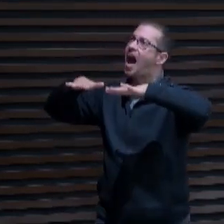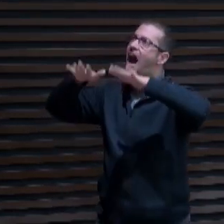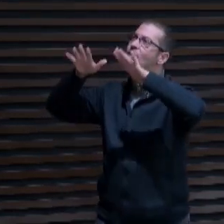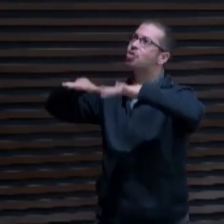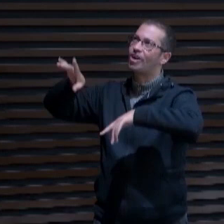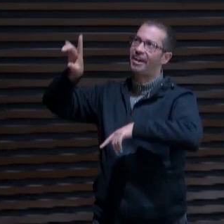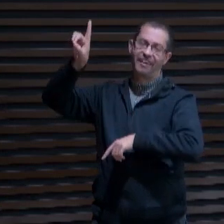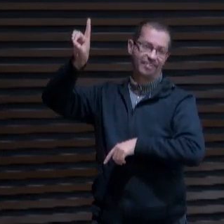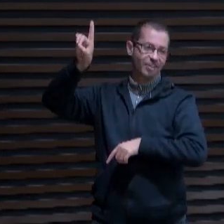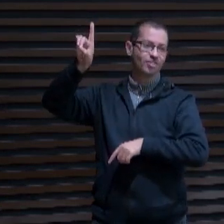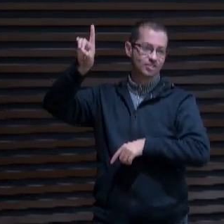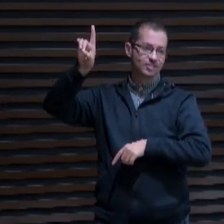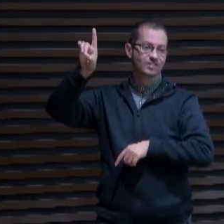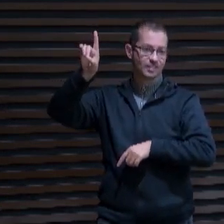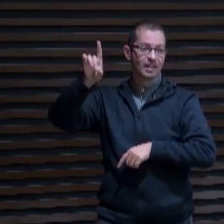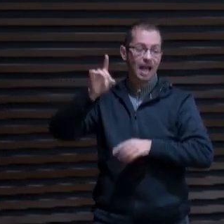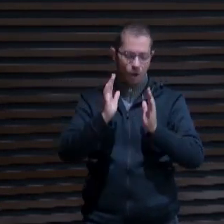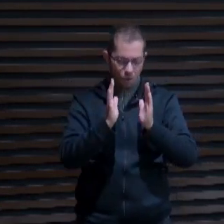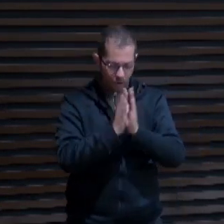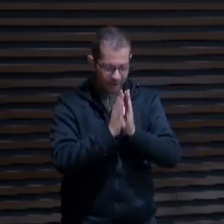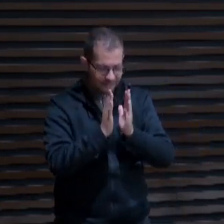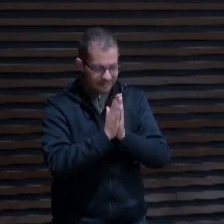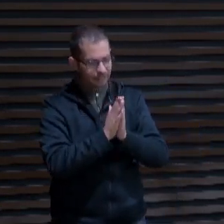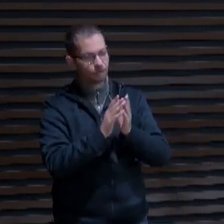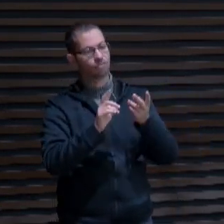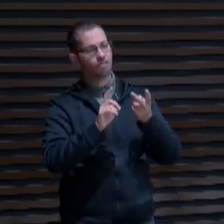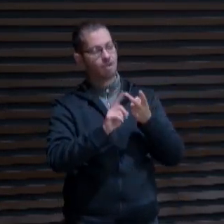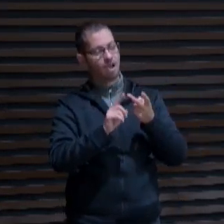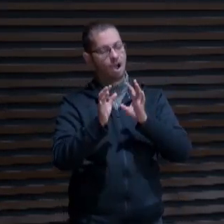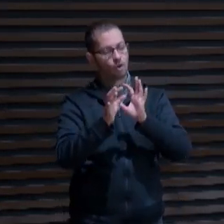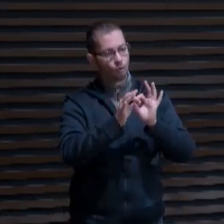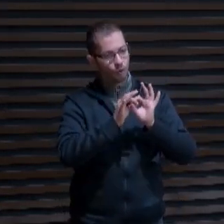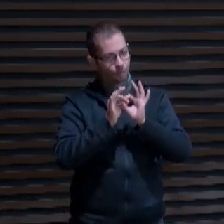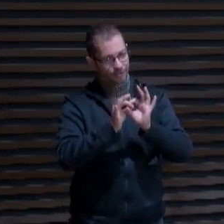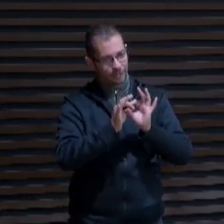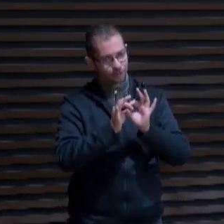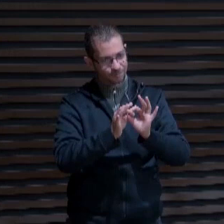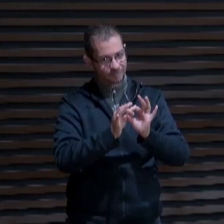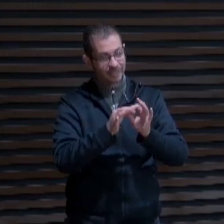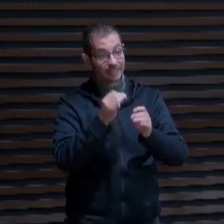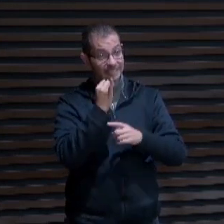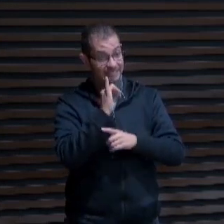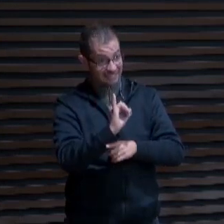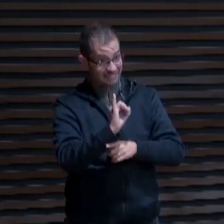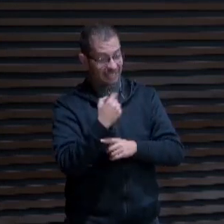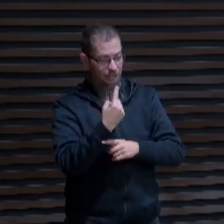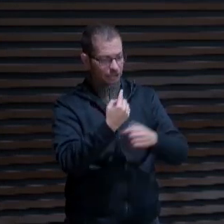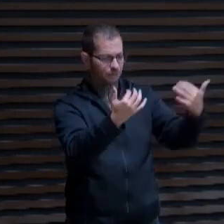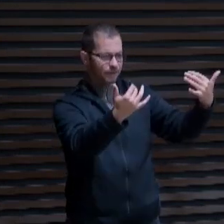as orações, a comunhão. E quando nós nos reunimos neste